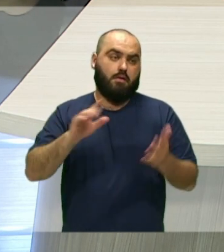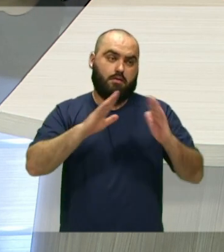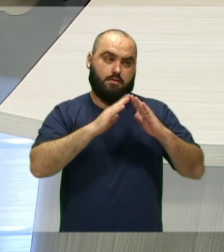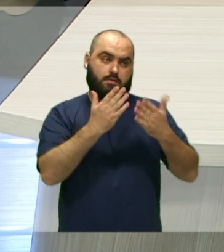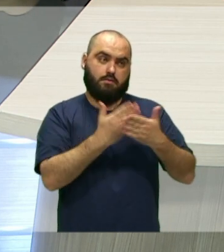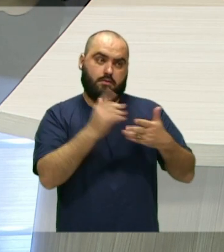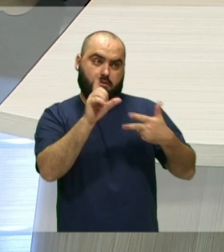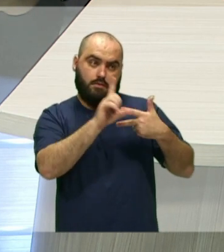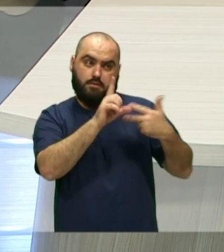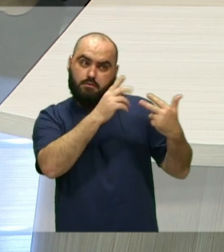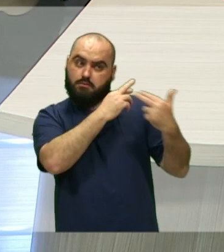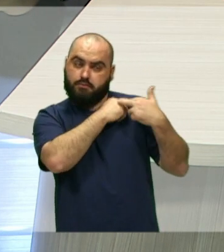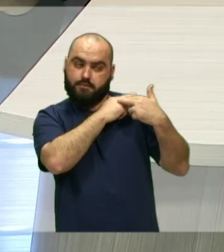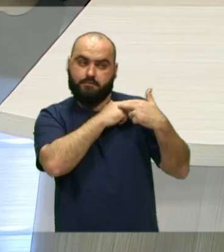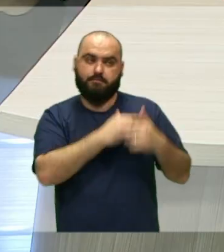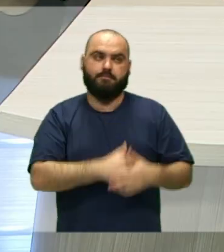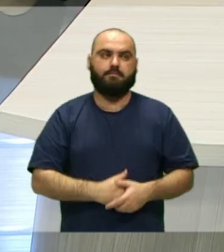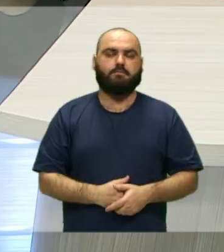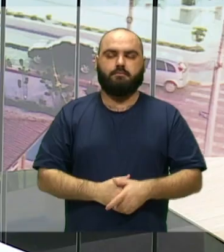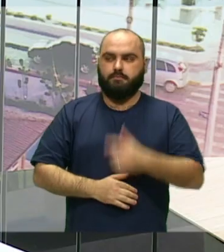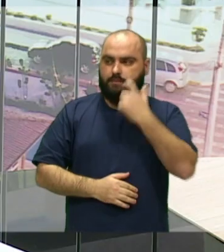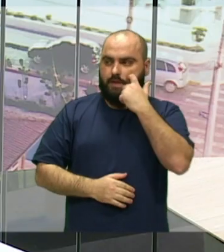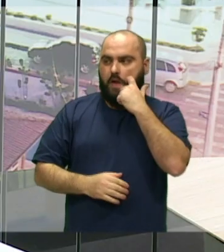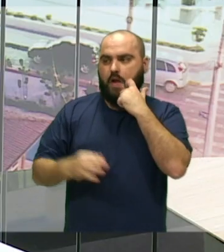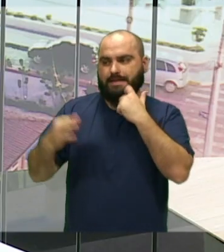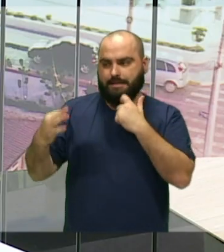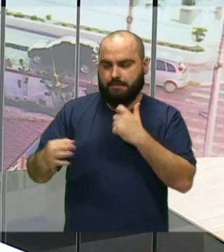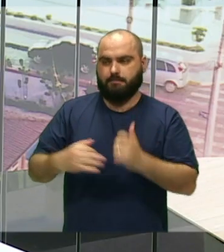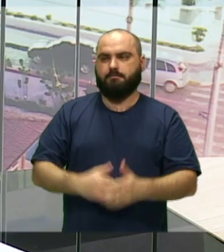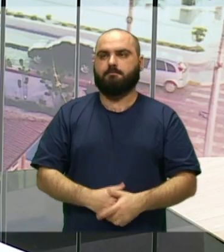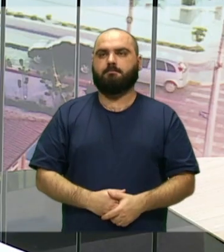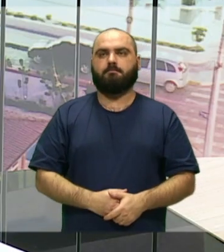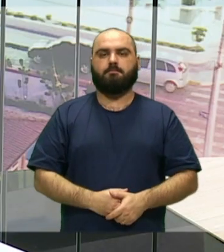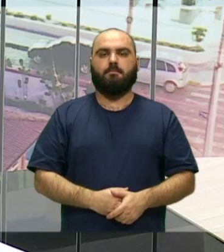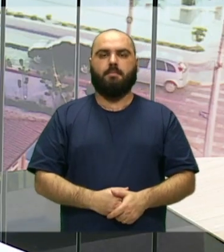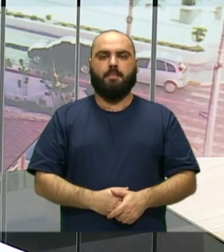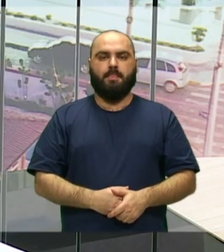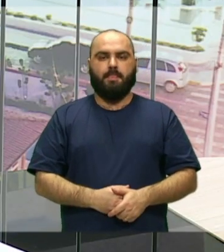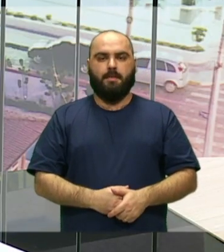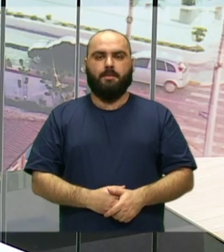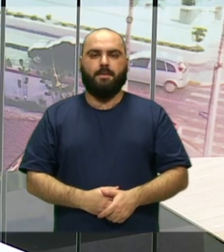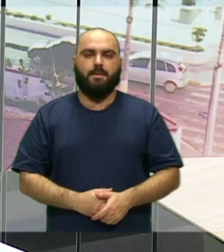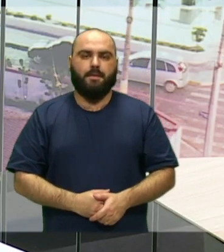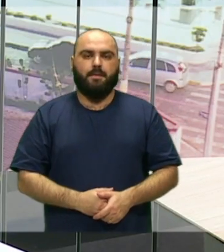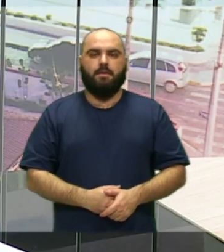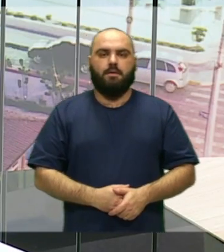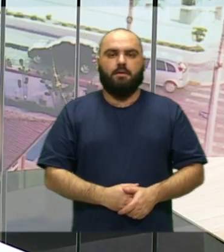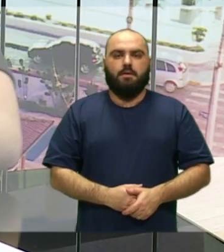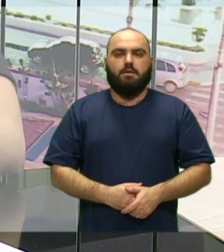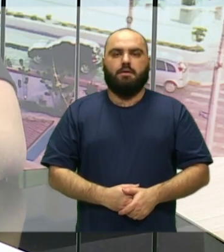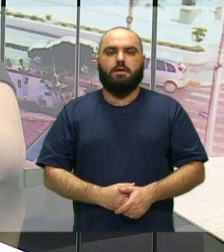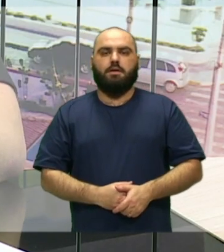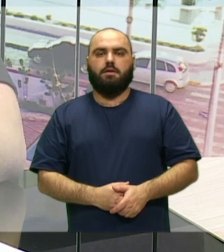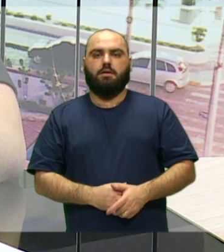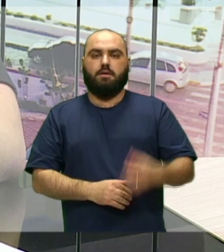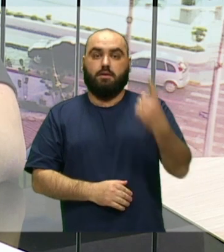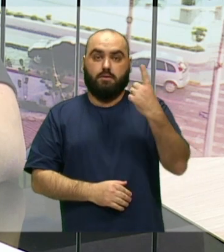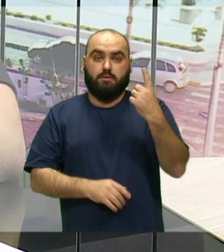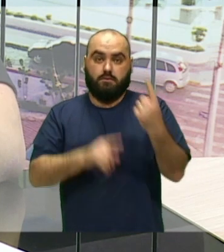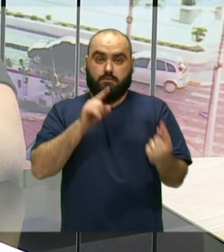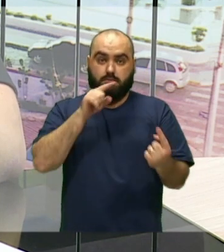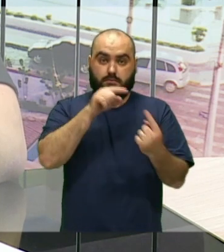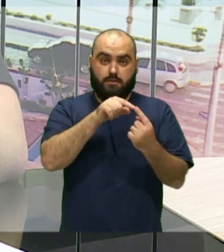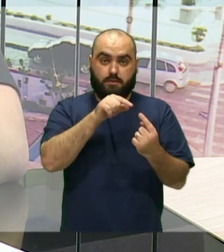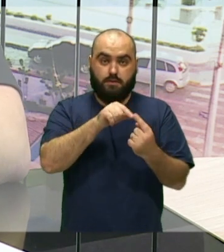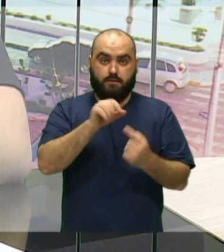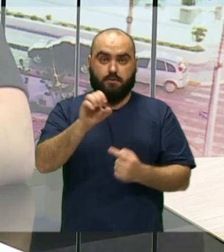Legislativo né Eh então eh uma da das questões um dos objetivos desenvolvimento